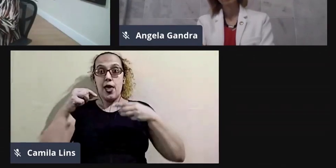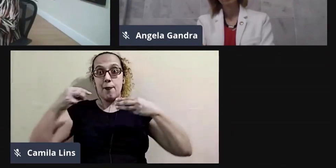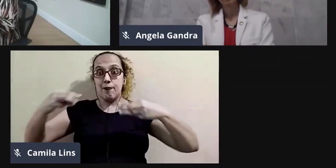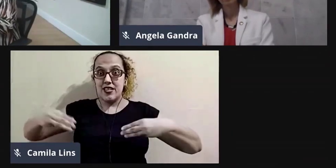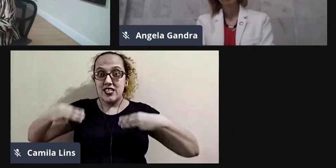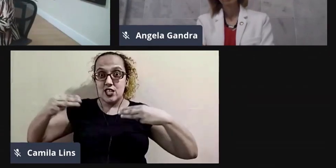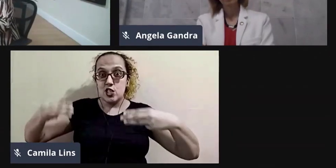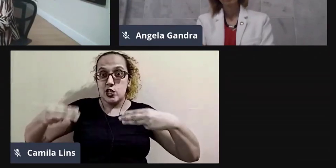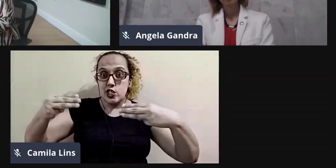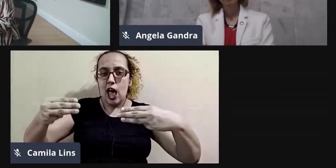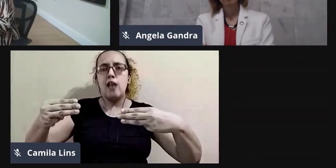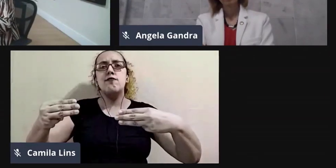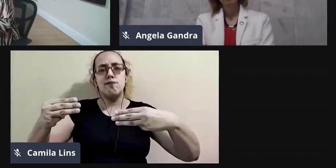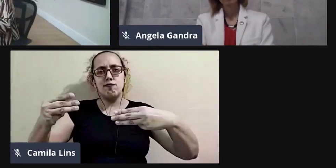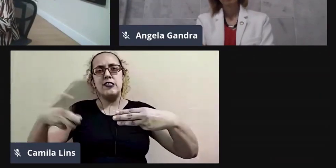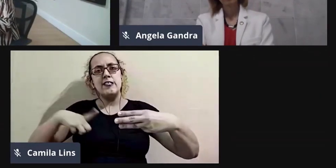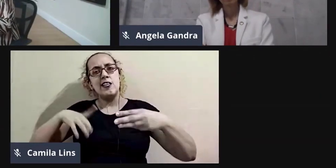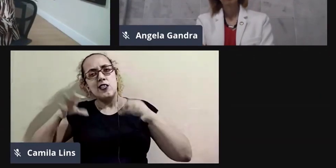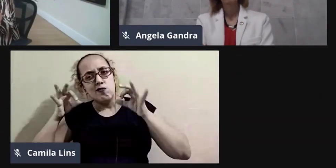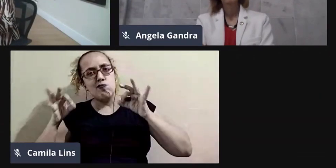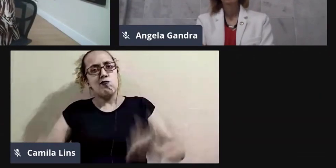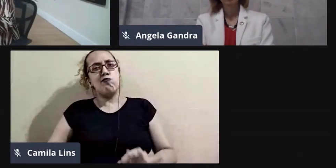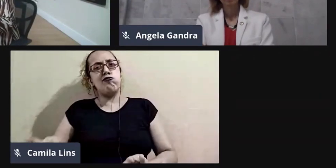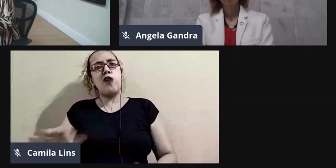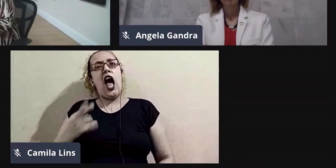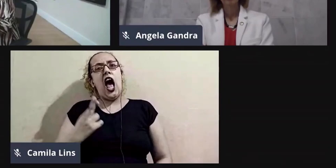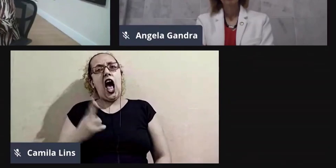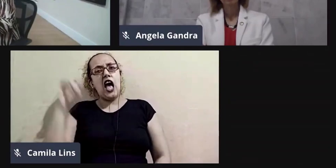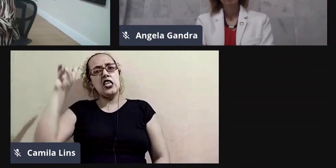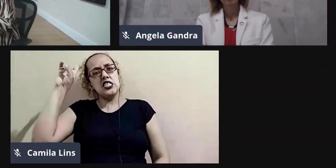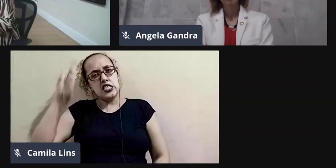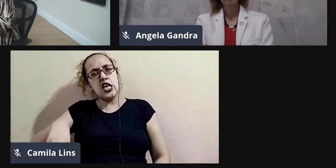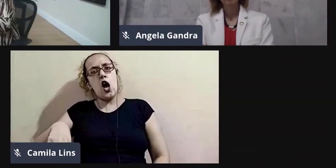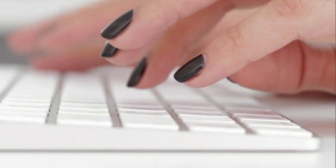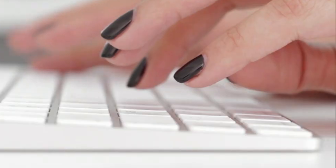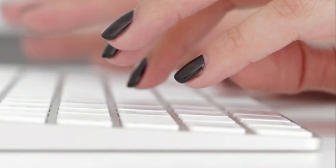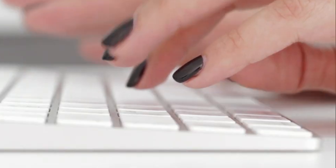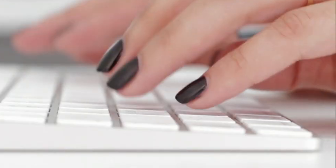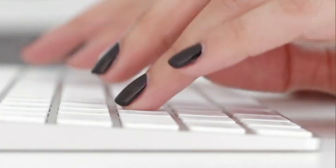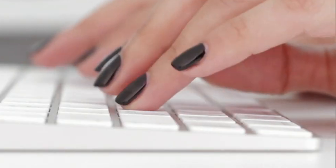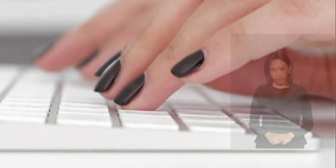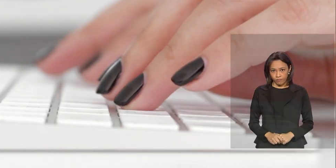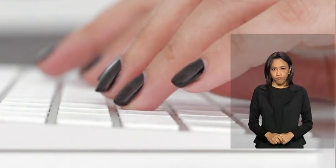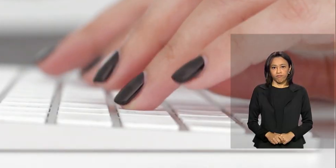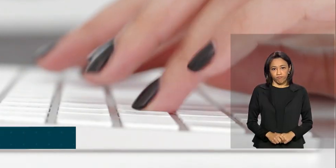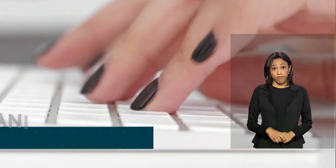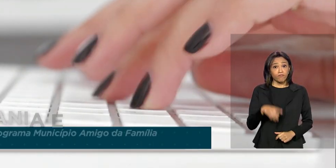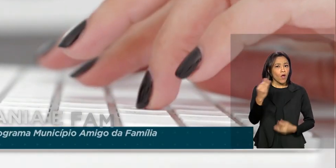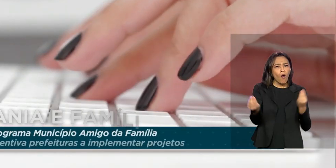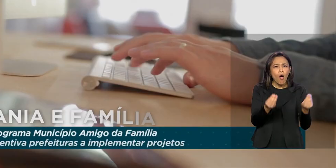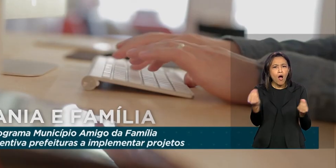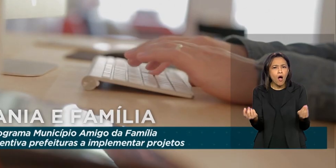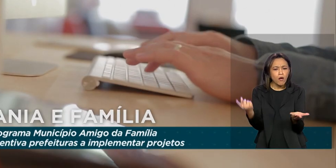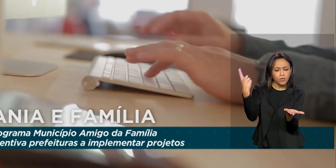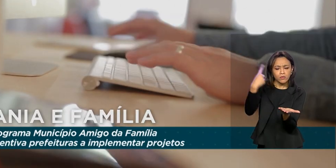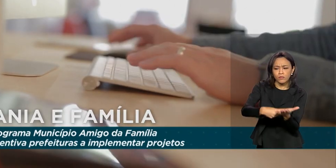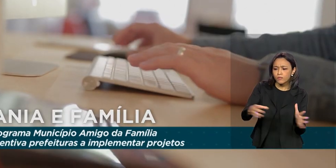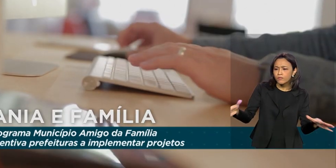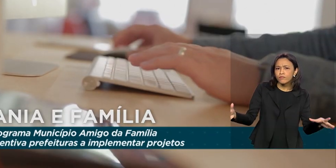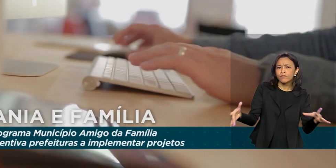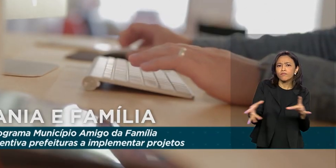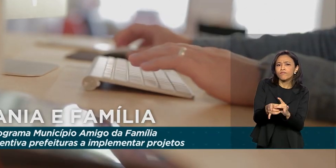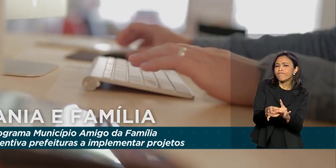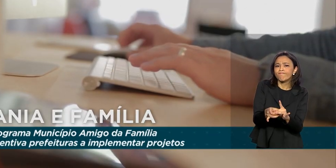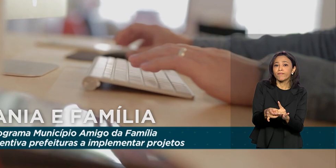concretizado a sua razão de existir, a sua razão de ser. Para aderir ao programa, os municípios